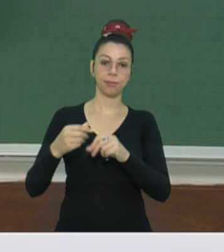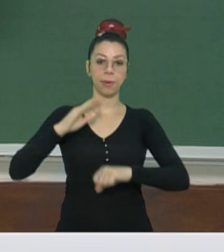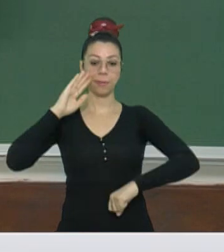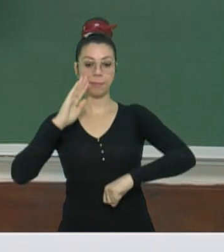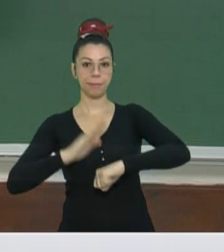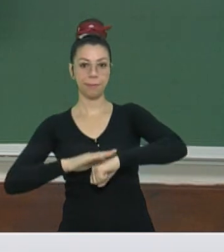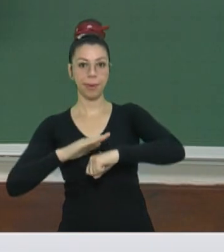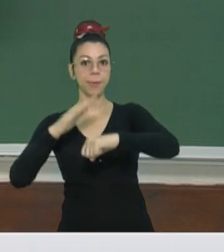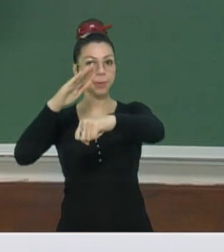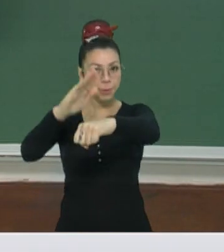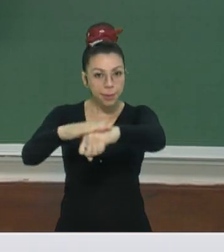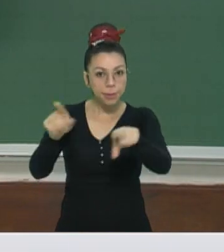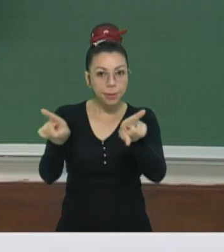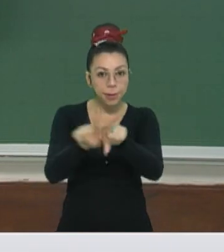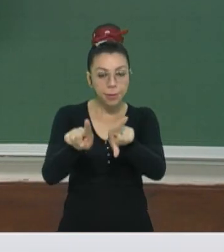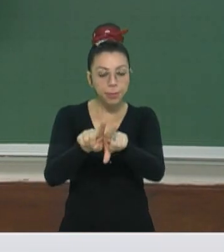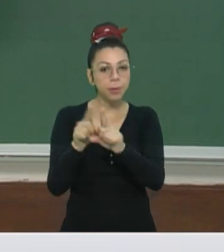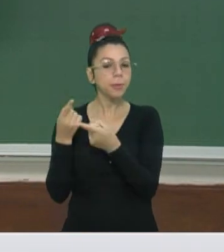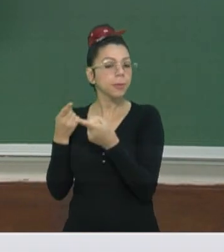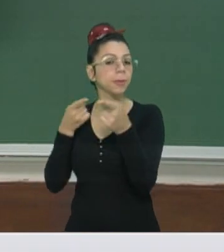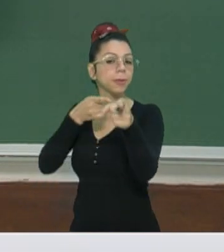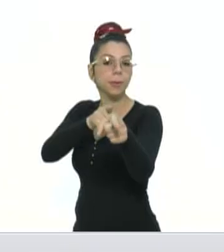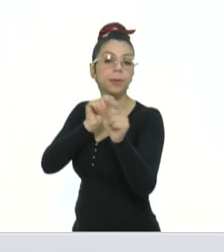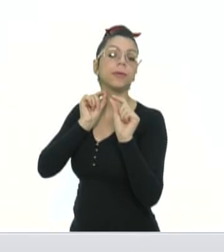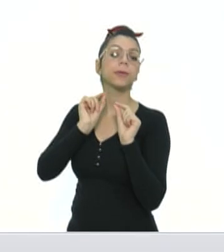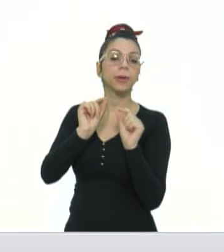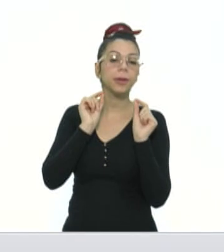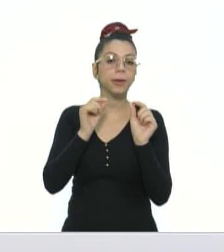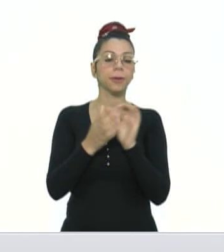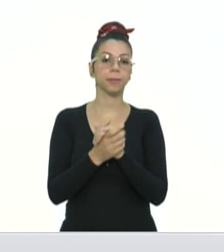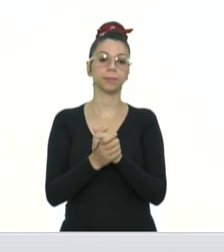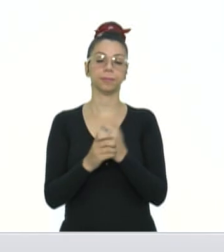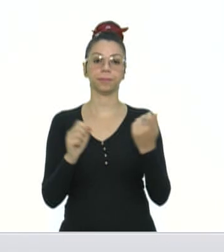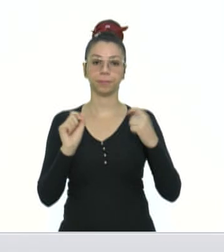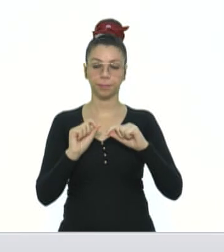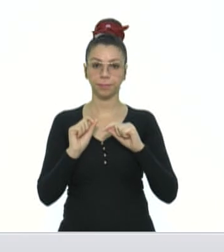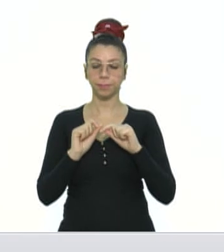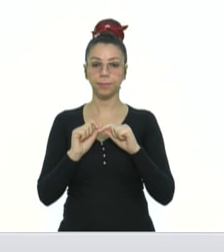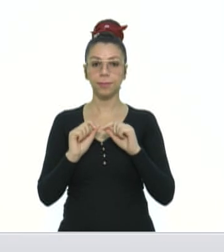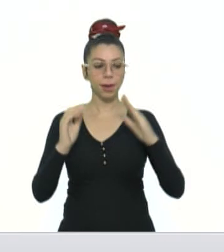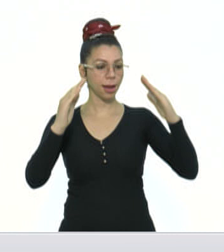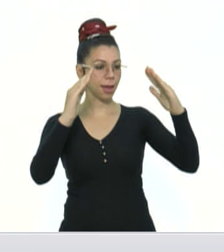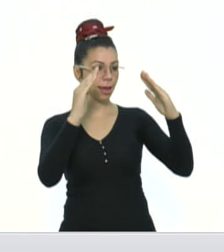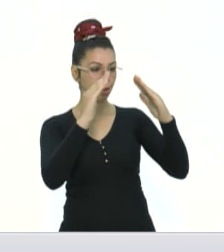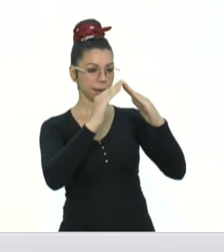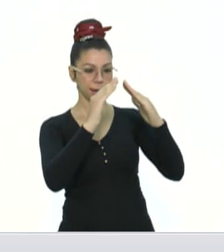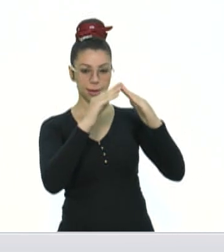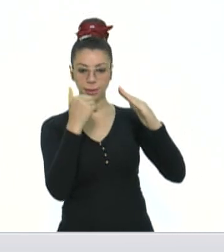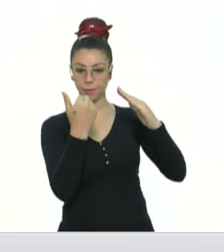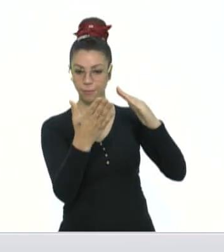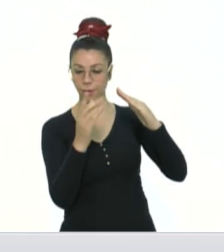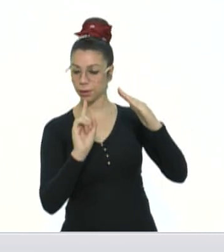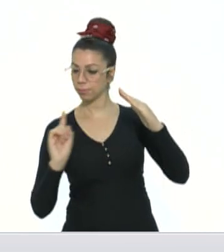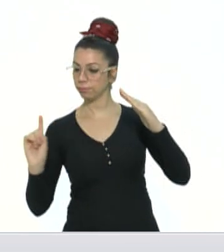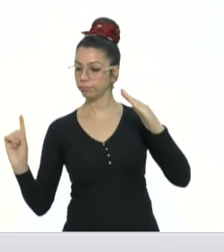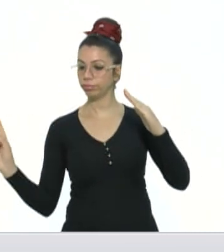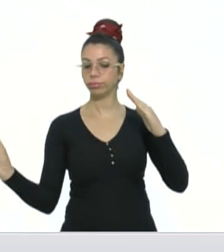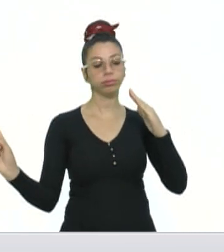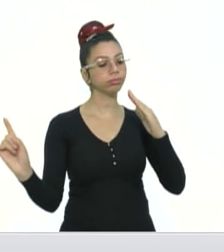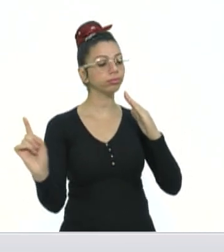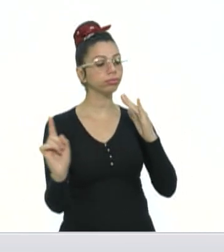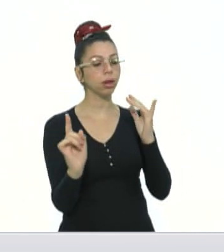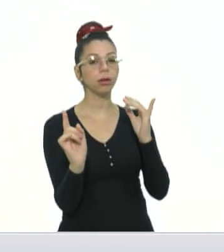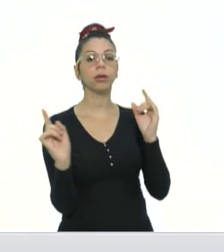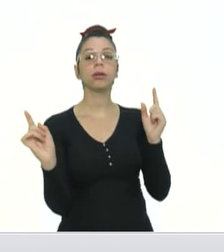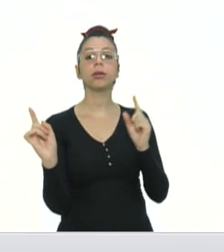seu também? O desafio é: dê uma volta pelo seu quintal, pela sua casa e veja